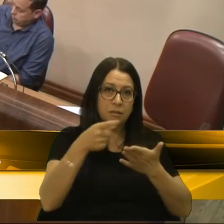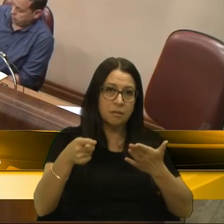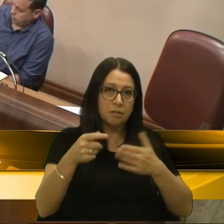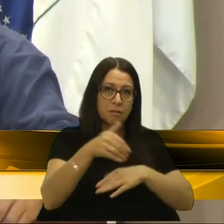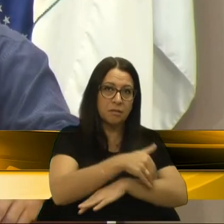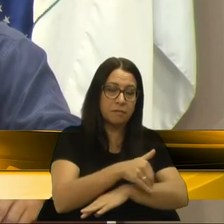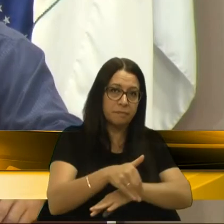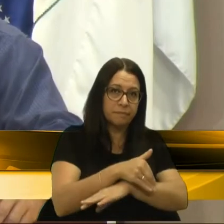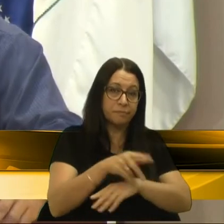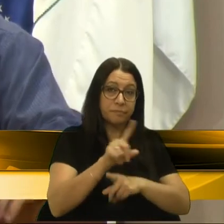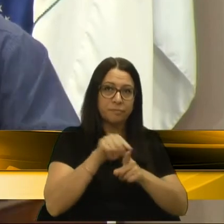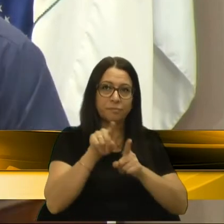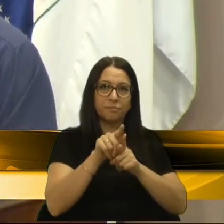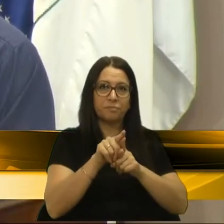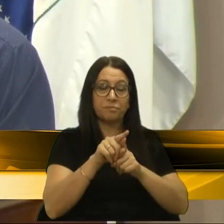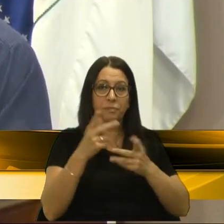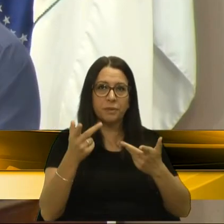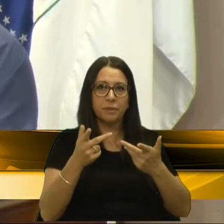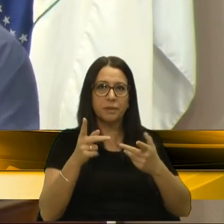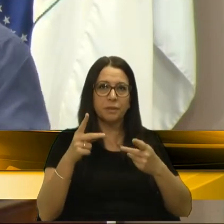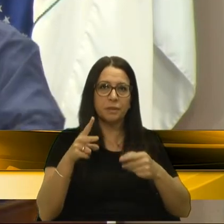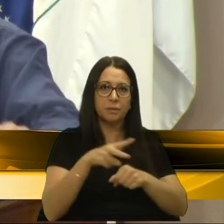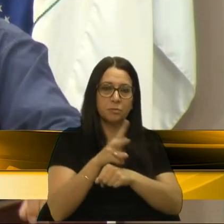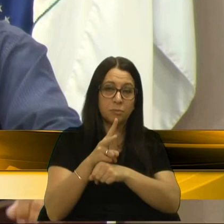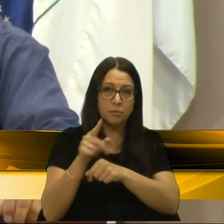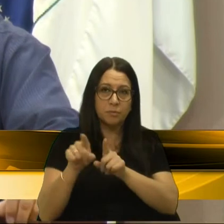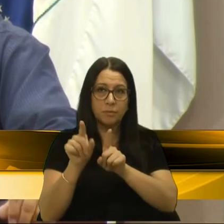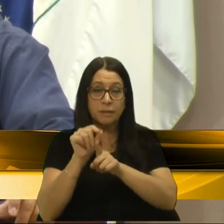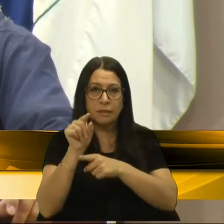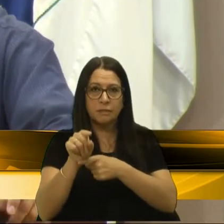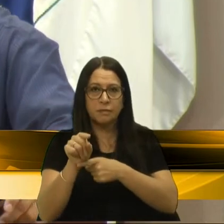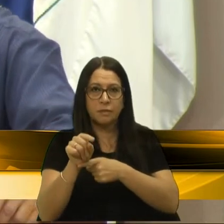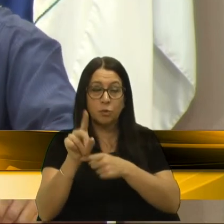ruas. Muitas pessoas me procuram para falar sobre esse assunto.